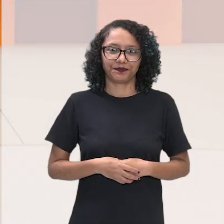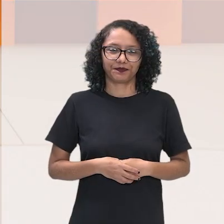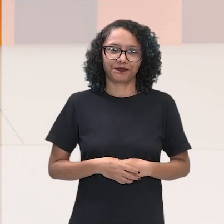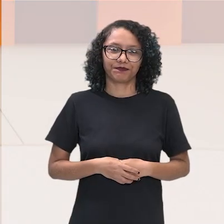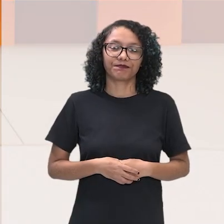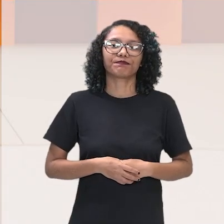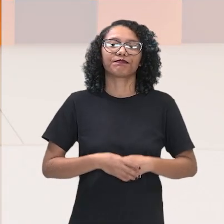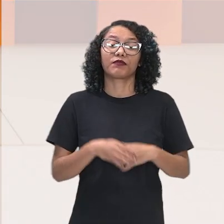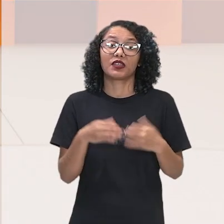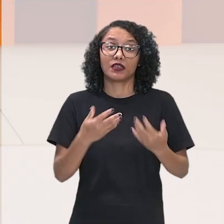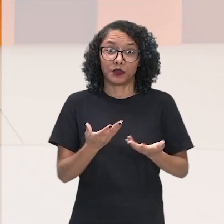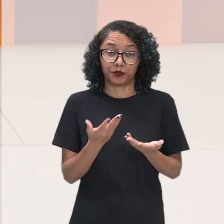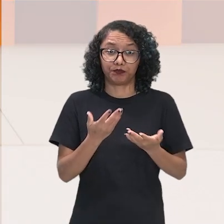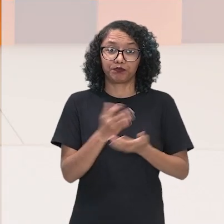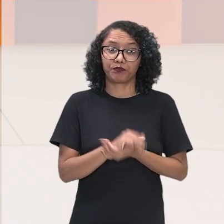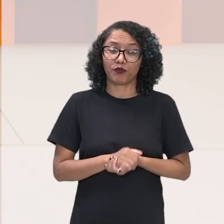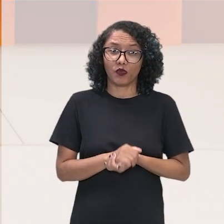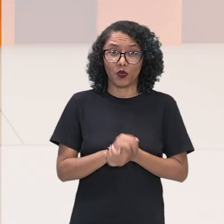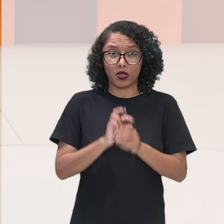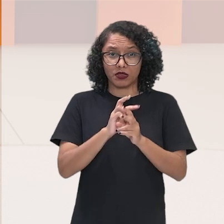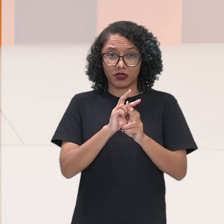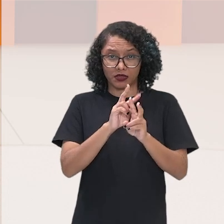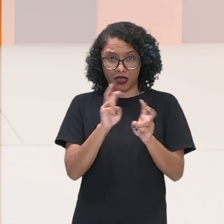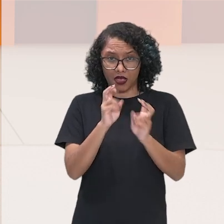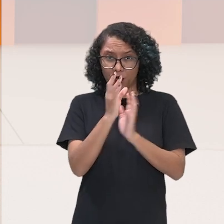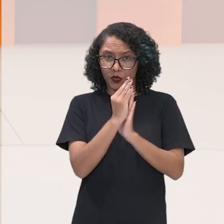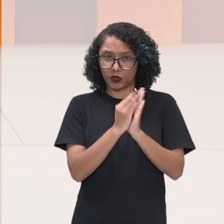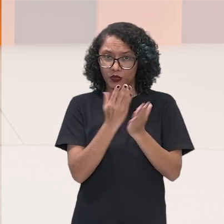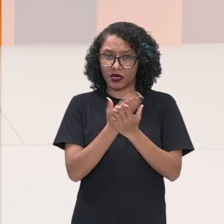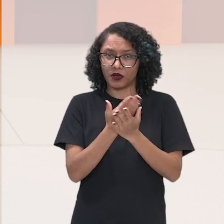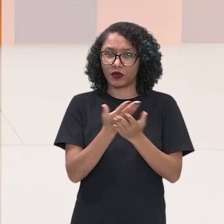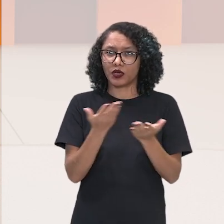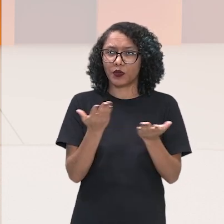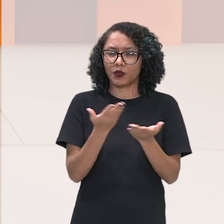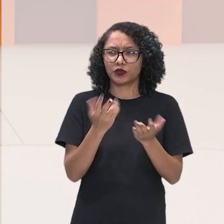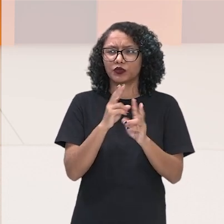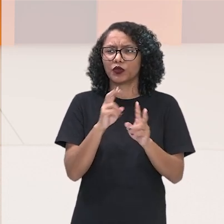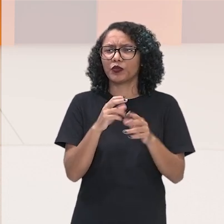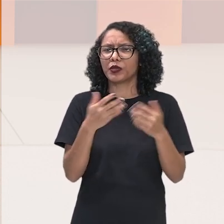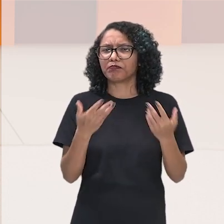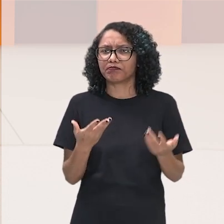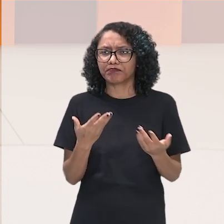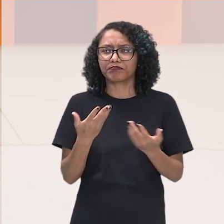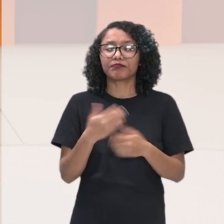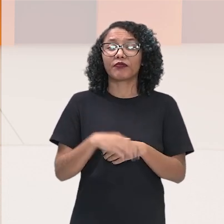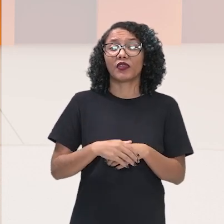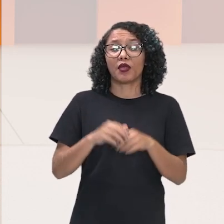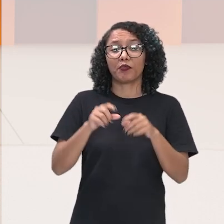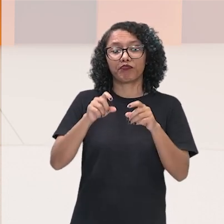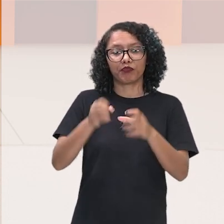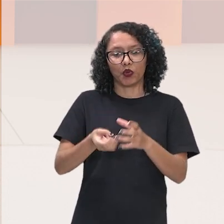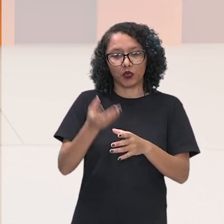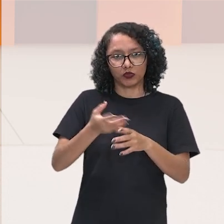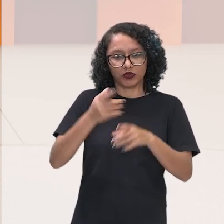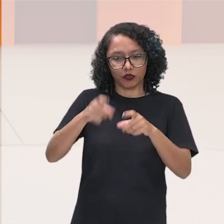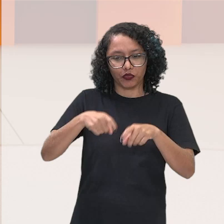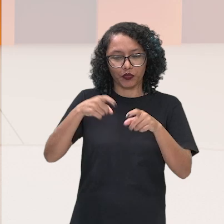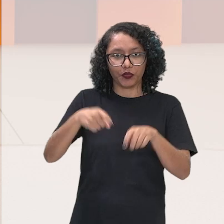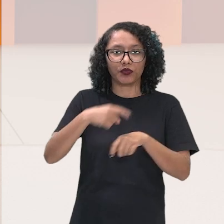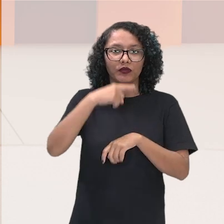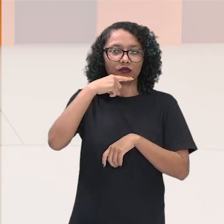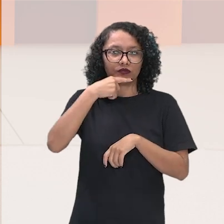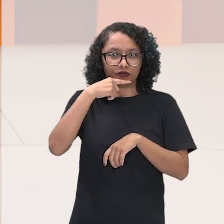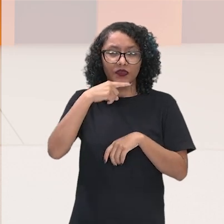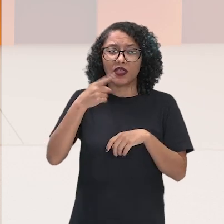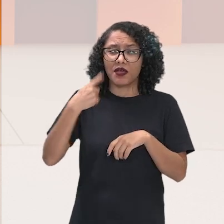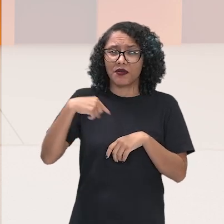Queridos, o conteúdo da aula é sobre a produção da cana-de-açúcar. Mas para nós falarmos dessa produção, precisamos